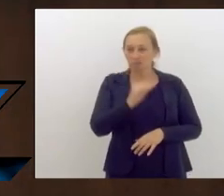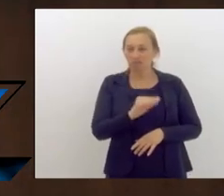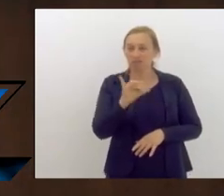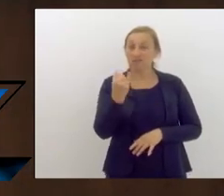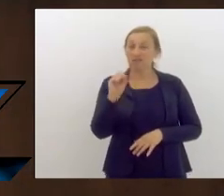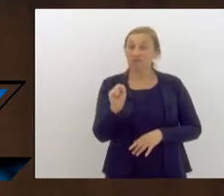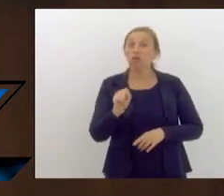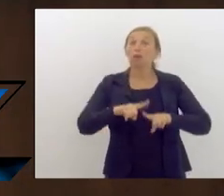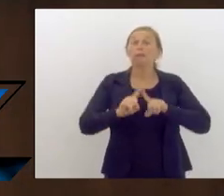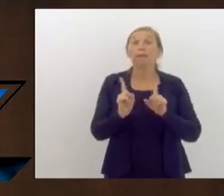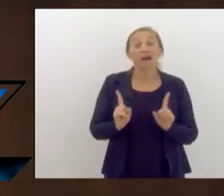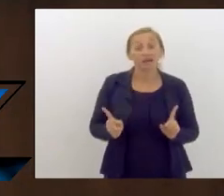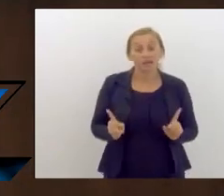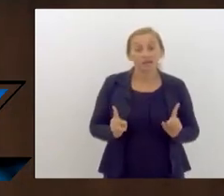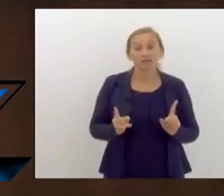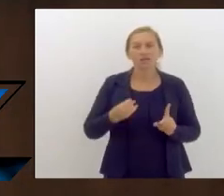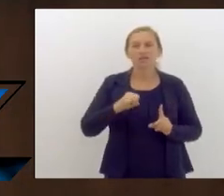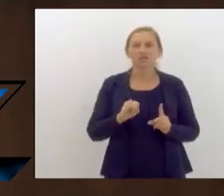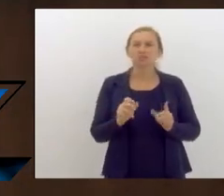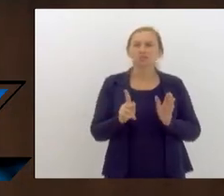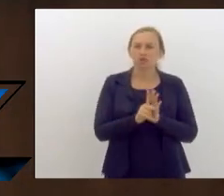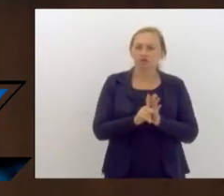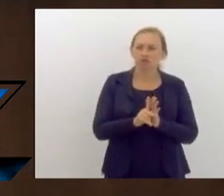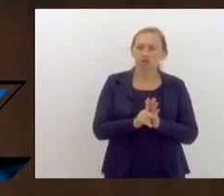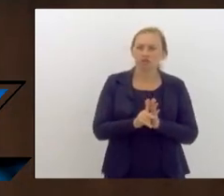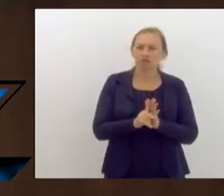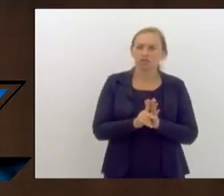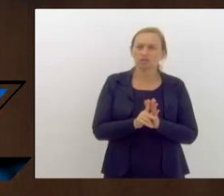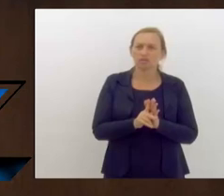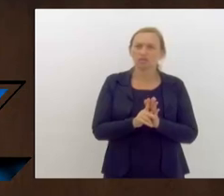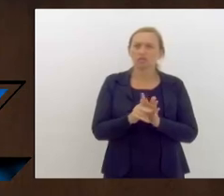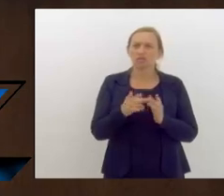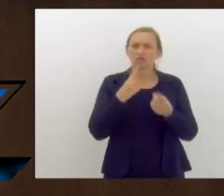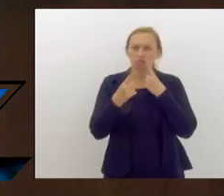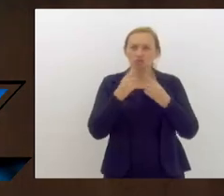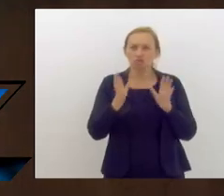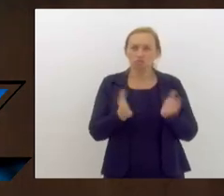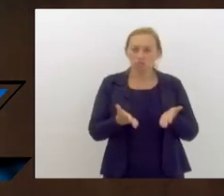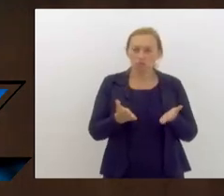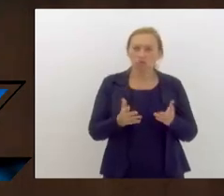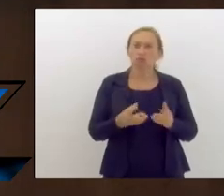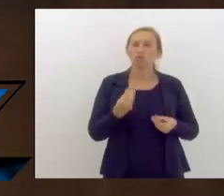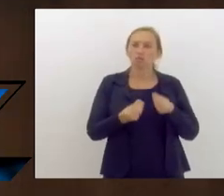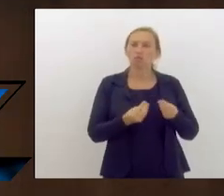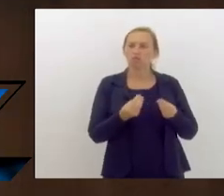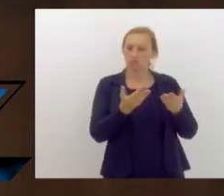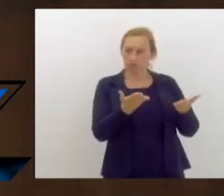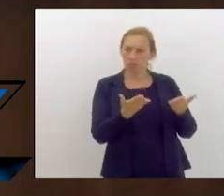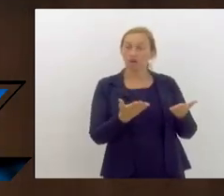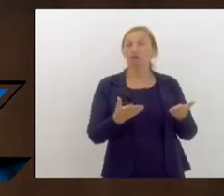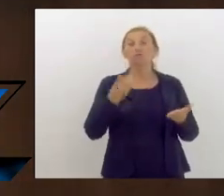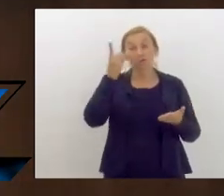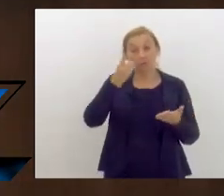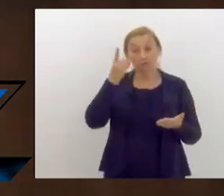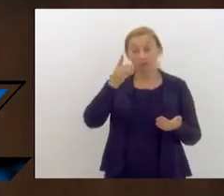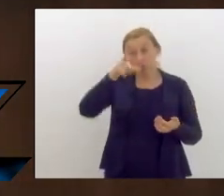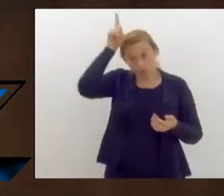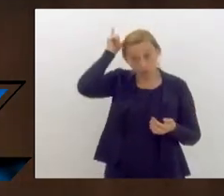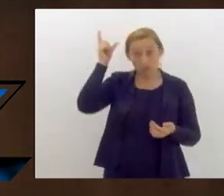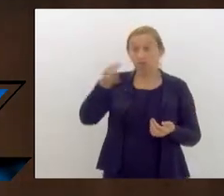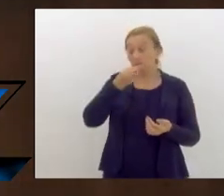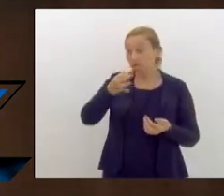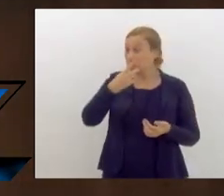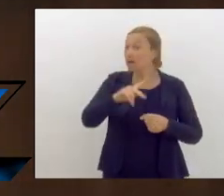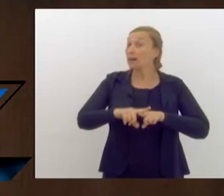Serginho mas que se o projeto fosse enfrentado hoje da maneira que está Deputado Municipal tem a convicção dele mas eu